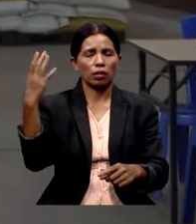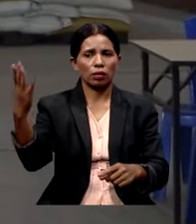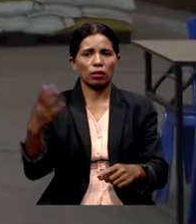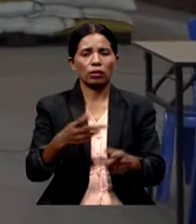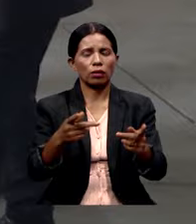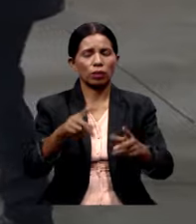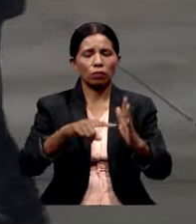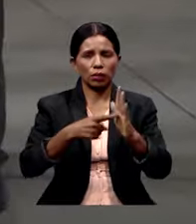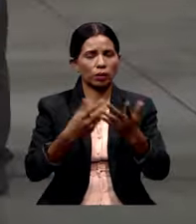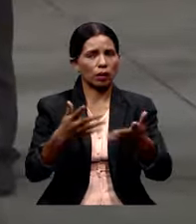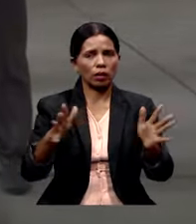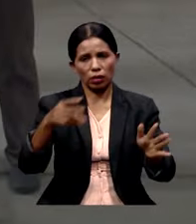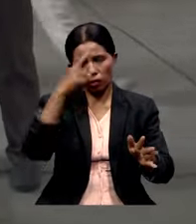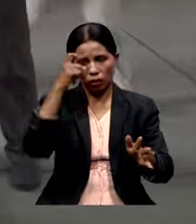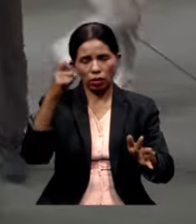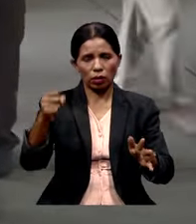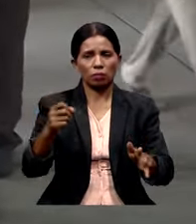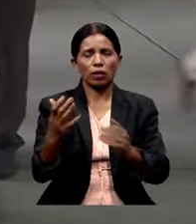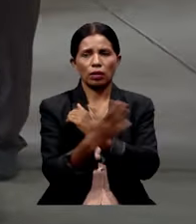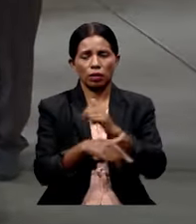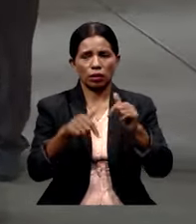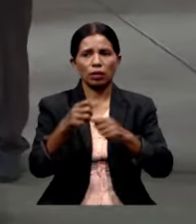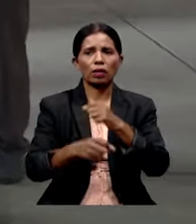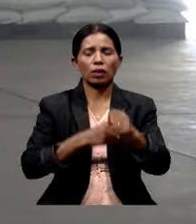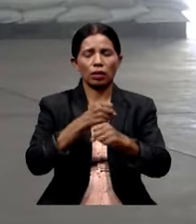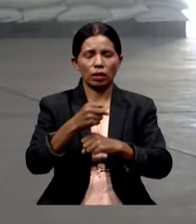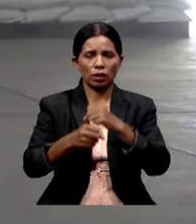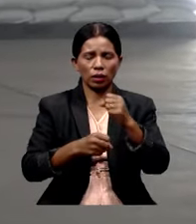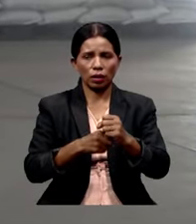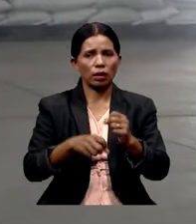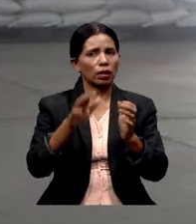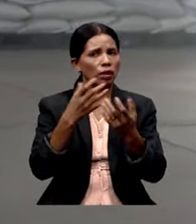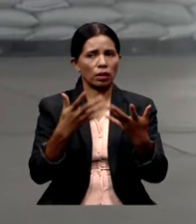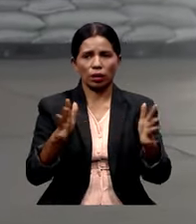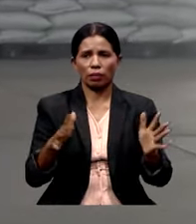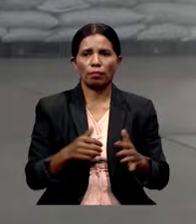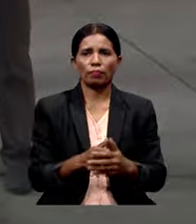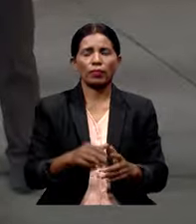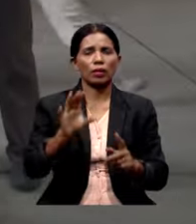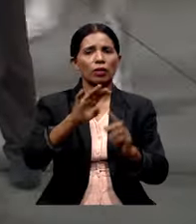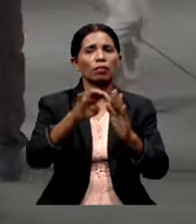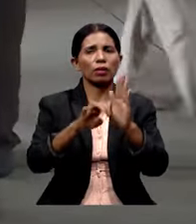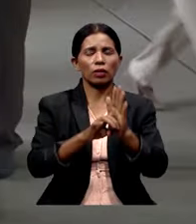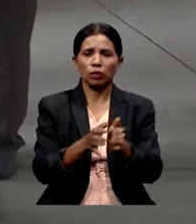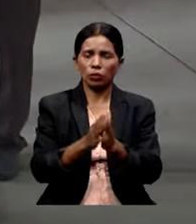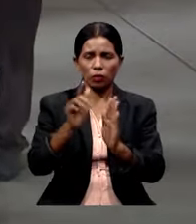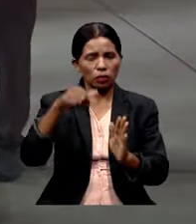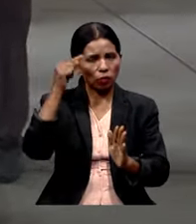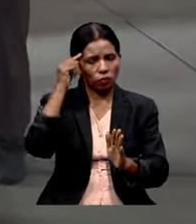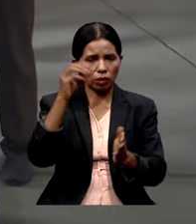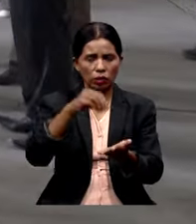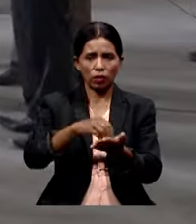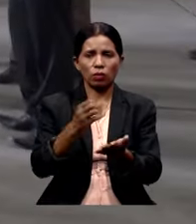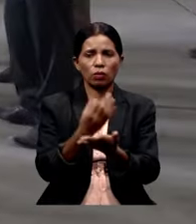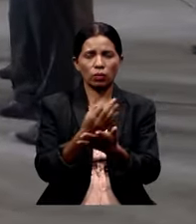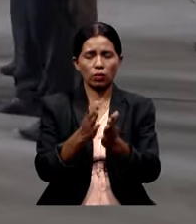hahu mamuk tamba produsaun iha railaran karatinan menus kala iha. Nune chef estado husu governo atu tau osam bot